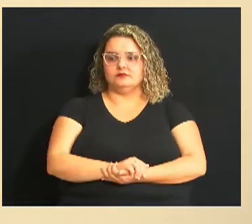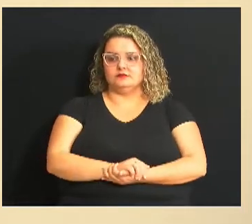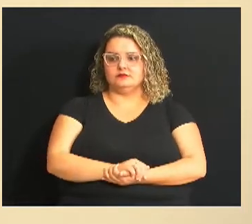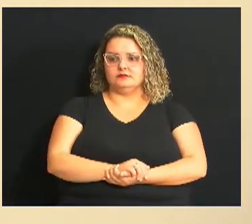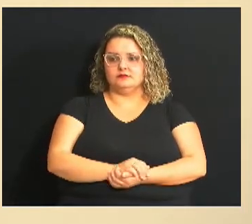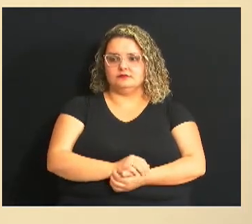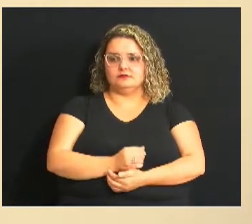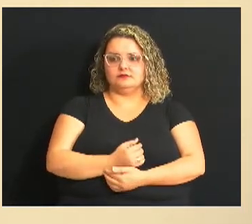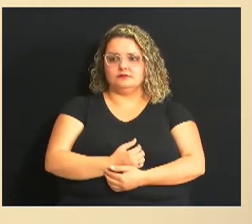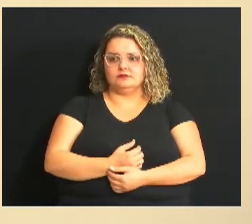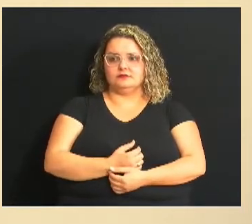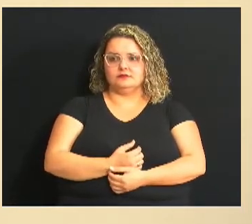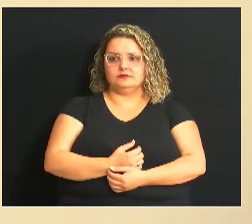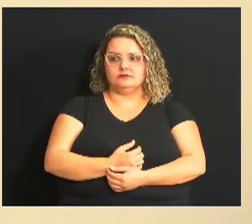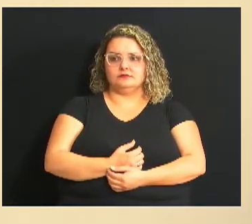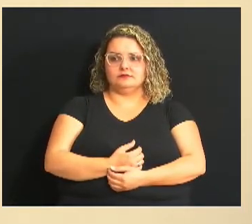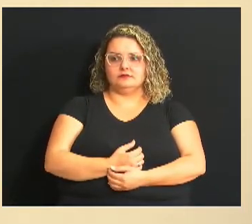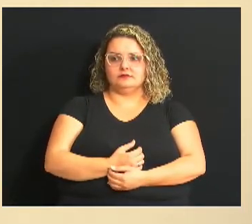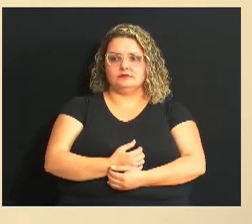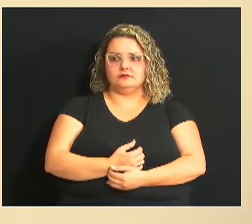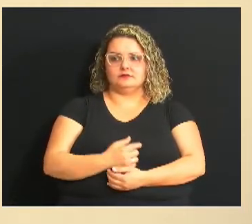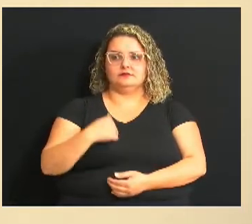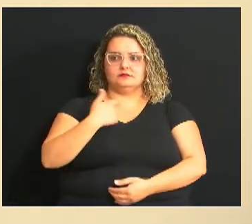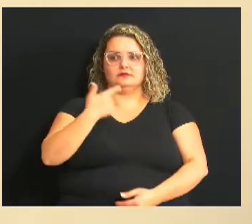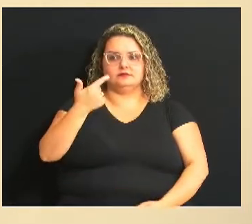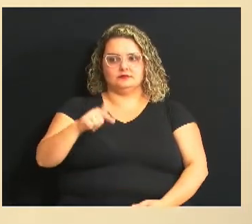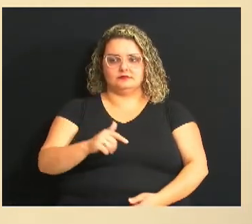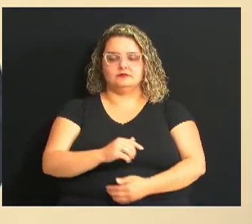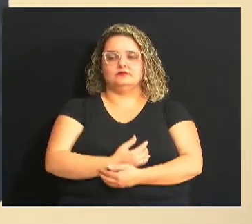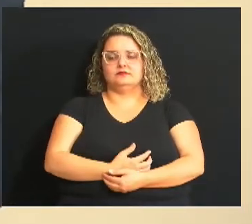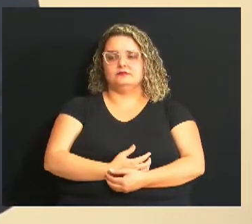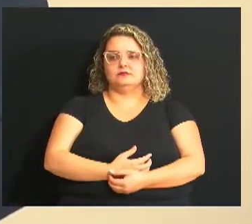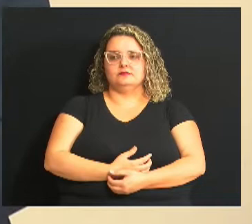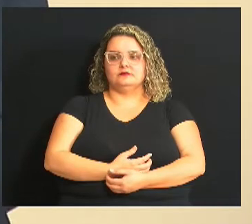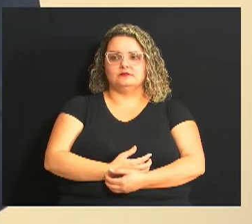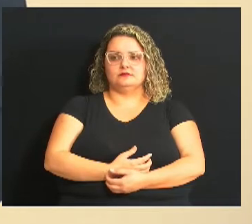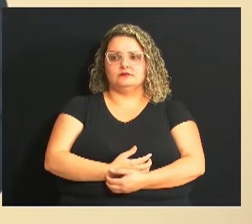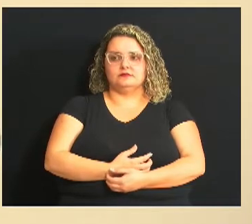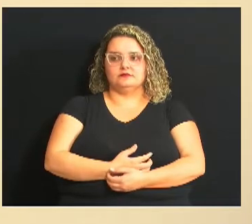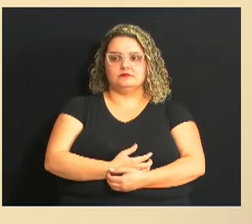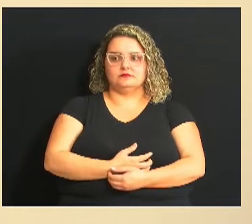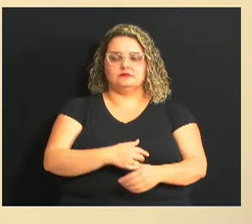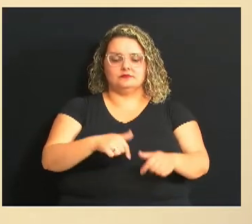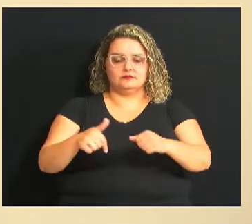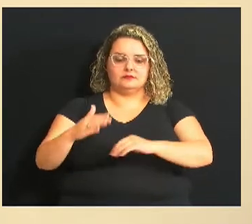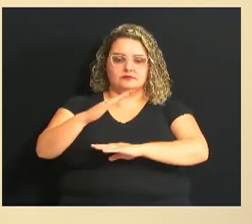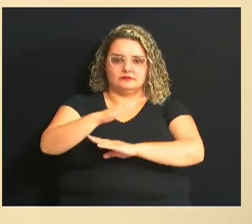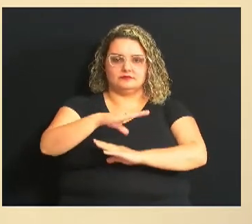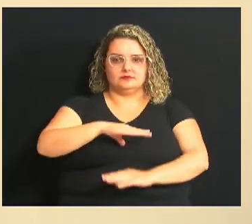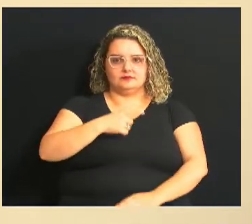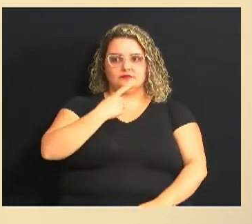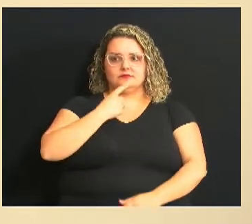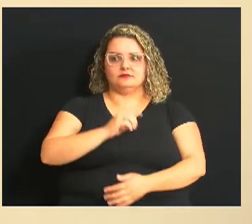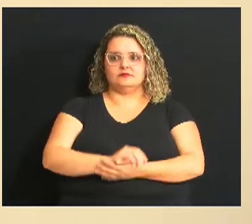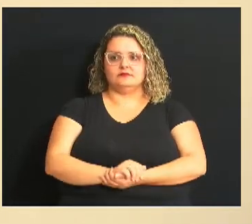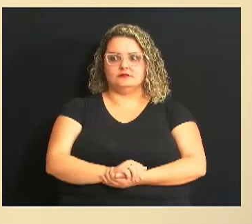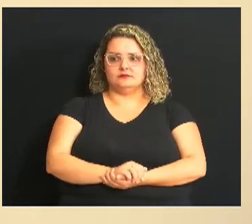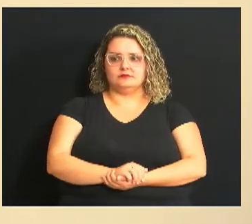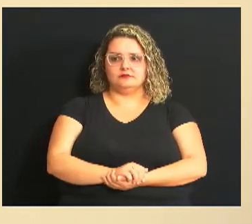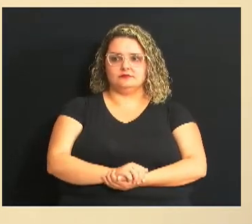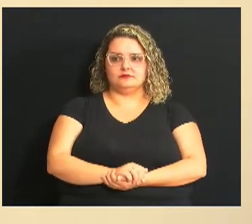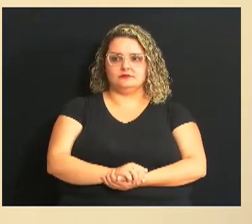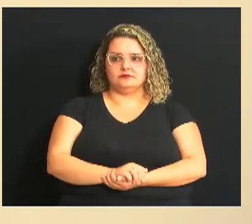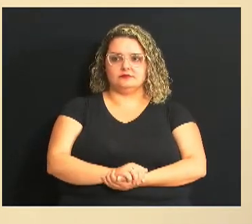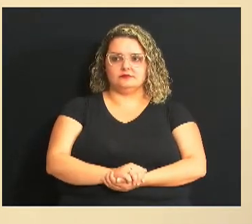e para que nós possamos dar continuidade aqui ao nosso trabalho da Câmara Municipal de Campinas.